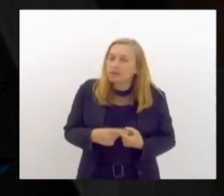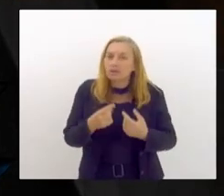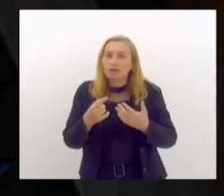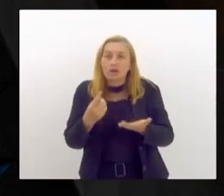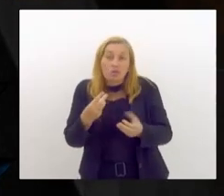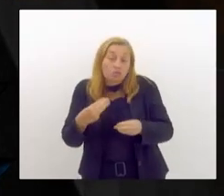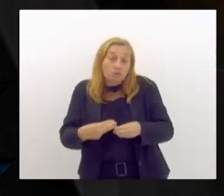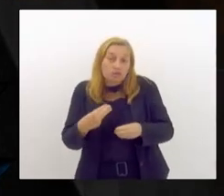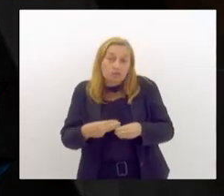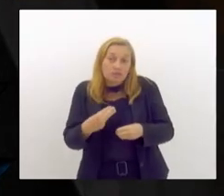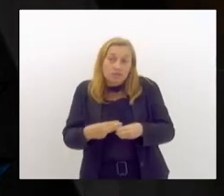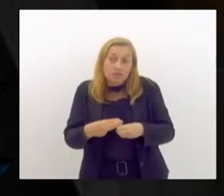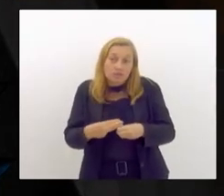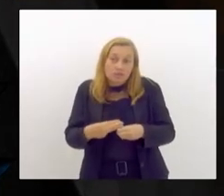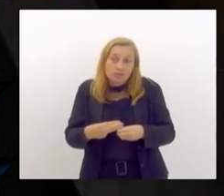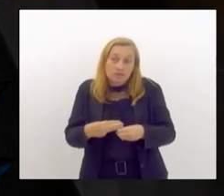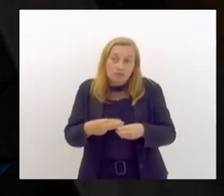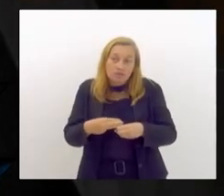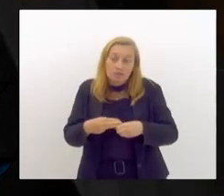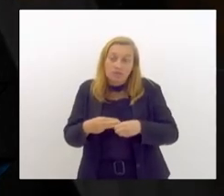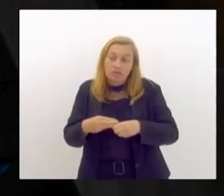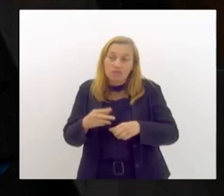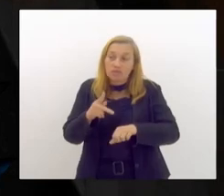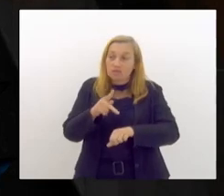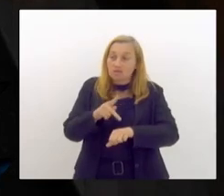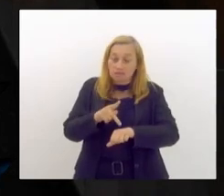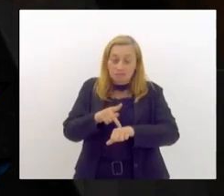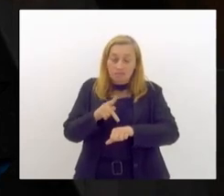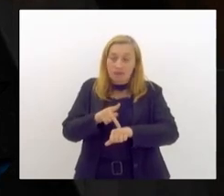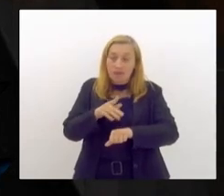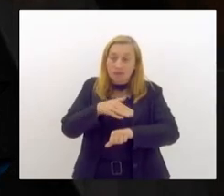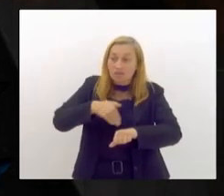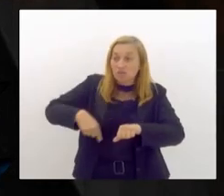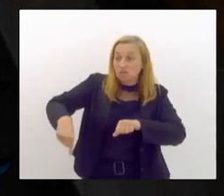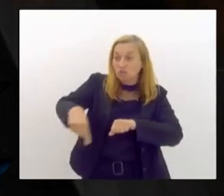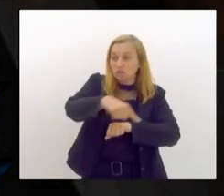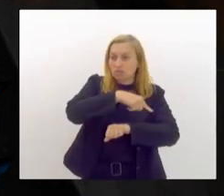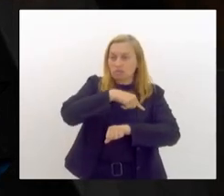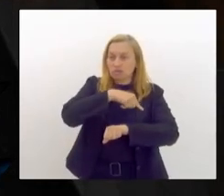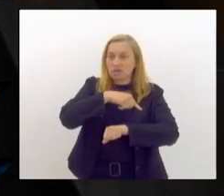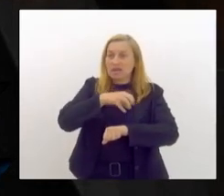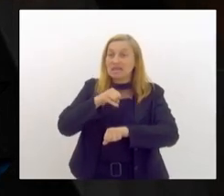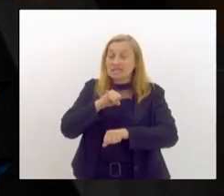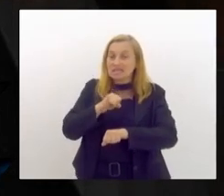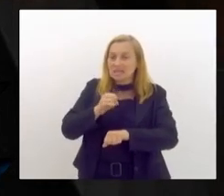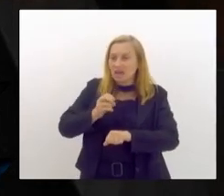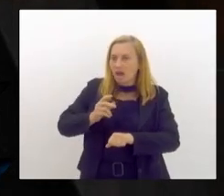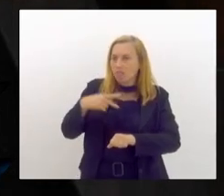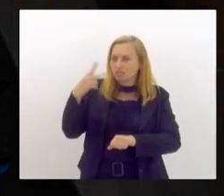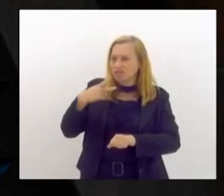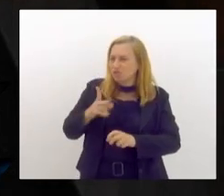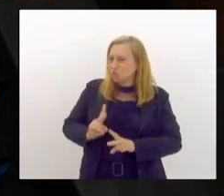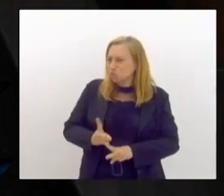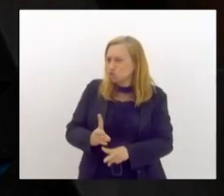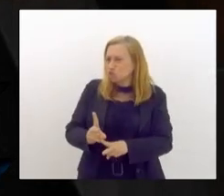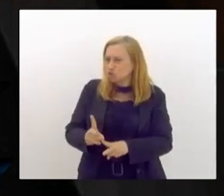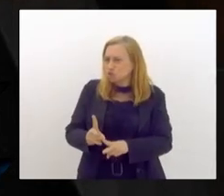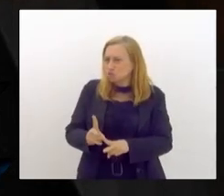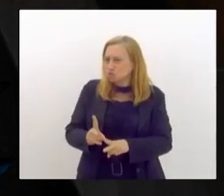município basicamente de encostas. Então, sem política continuada